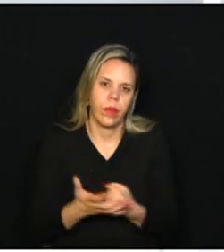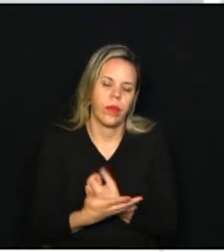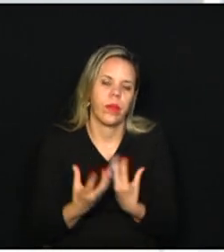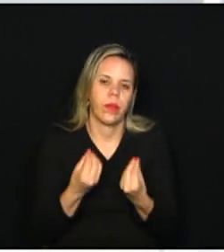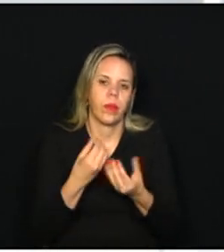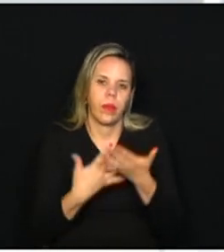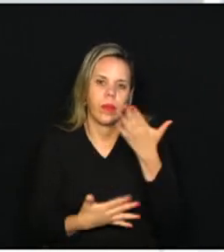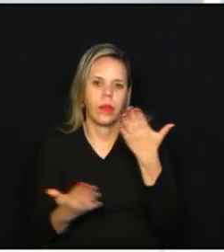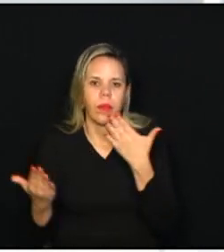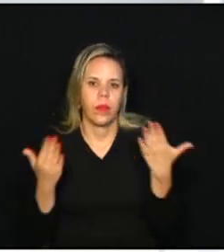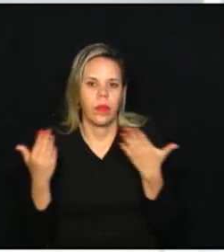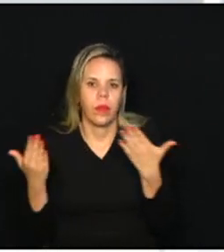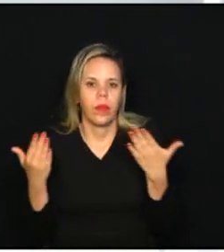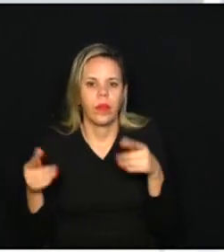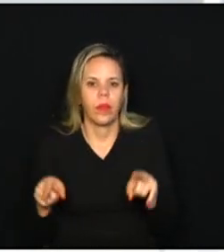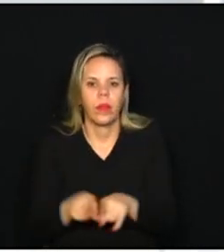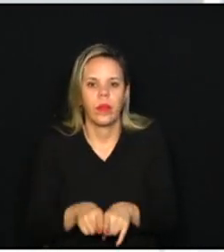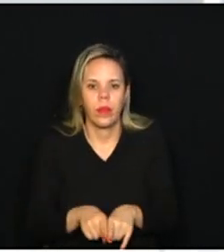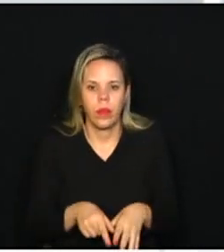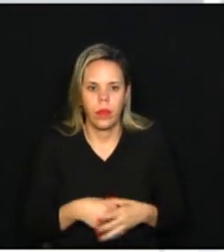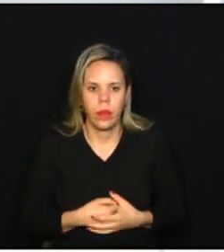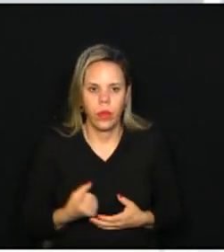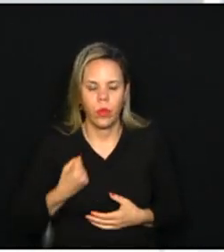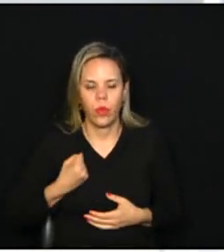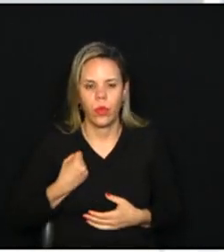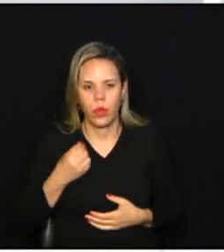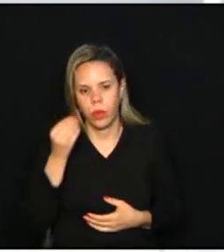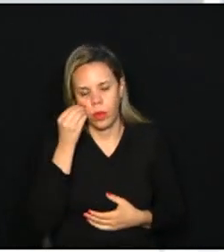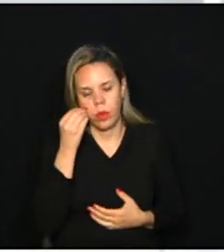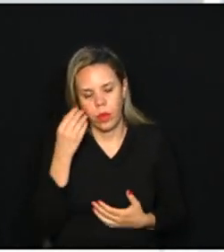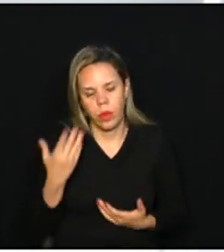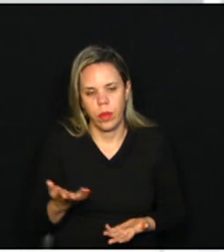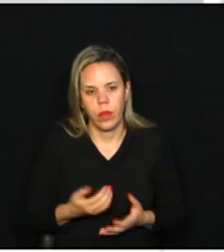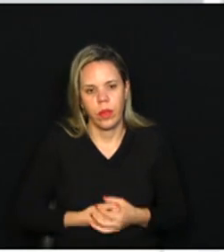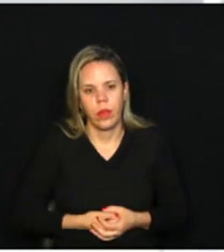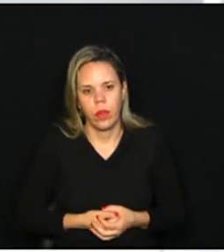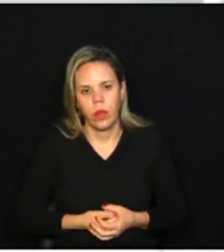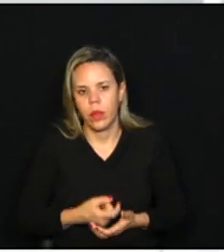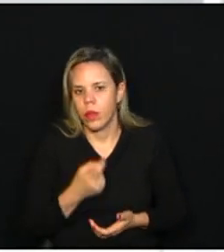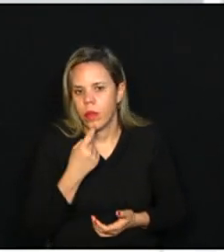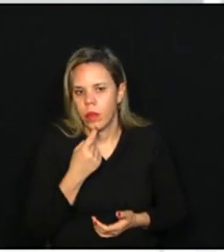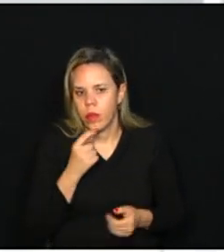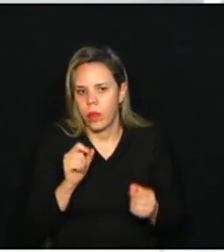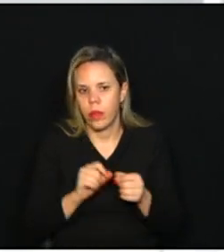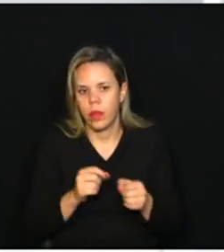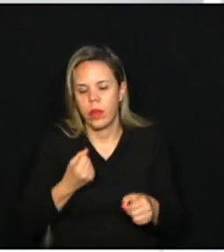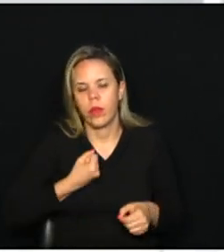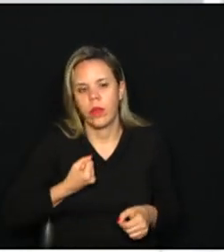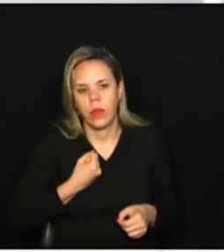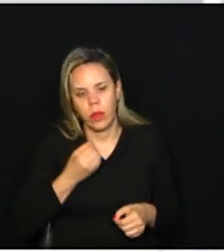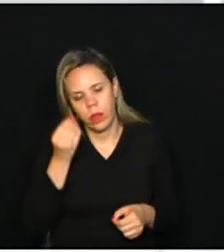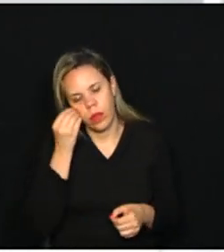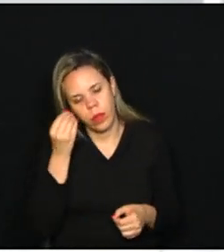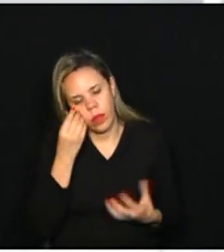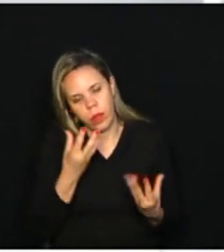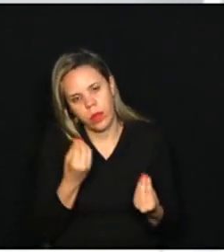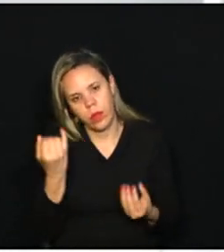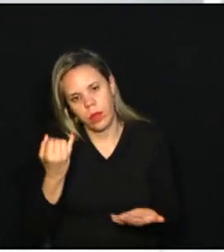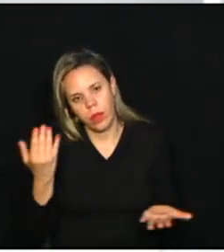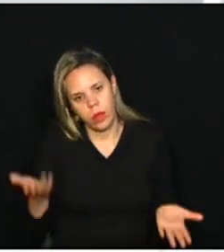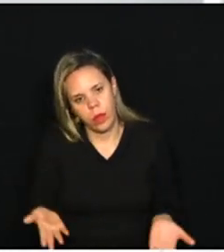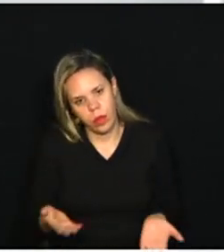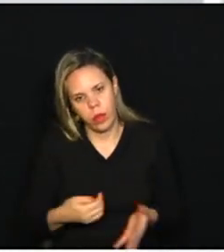a comparação também em termos de número de testes, Campinas faz um número de testes bastante